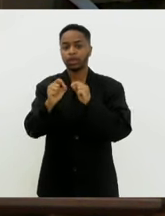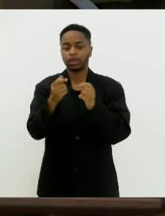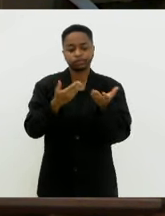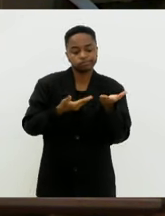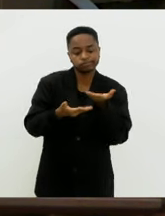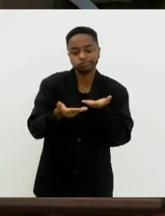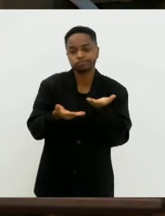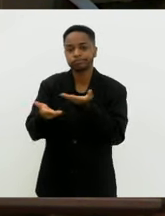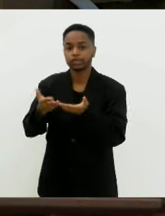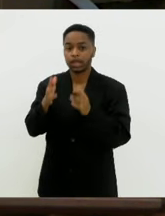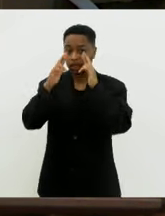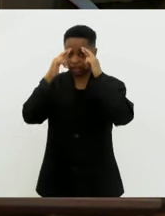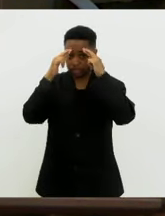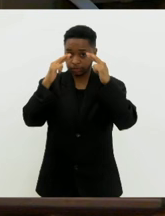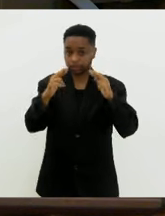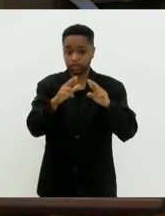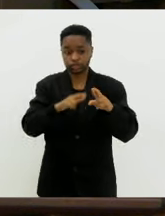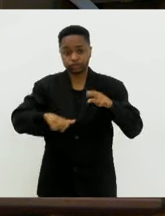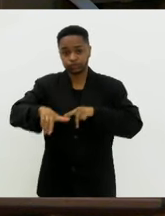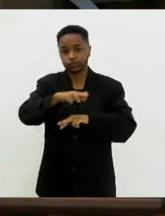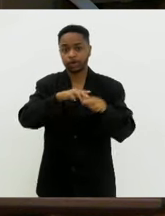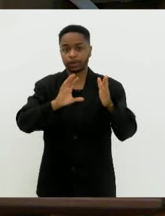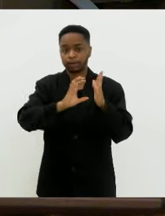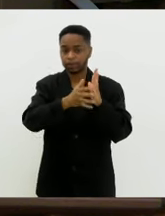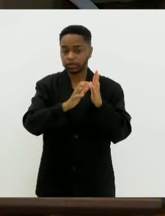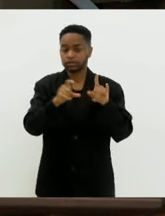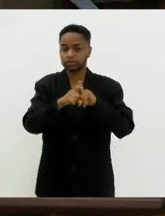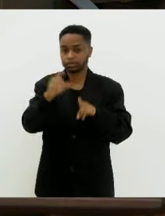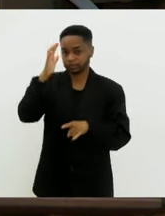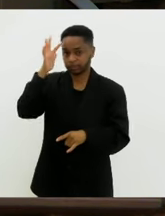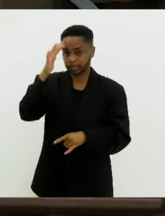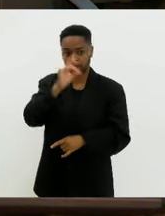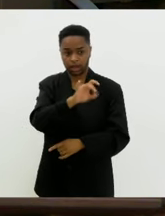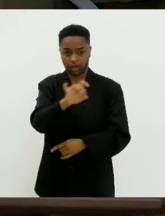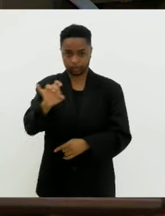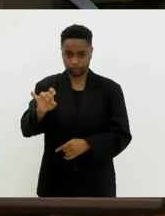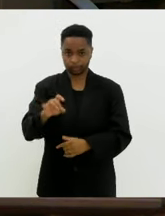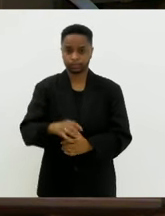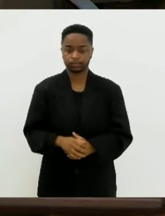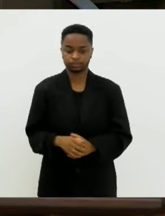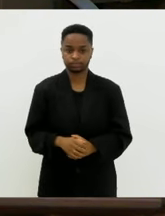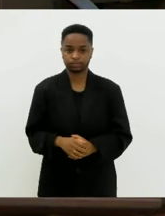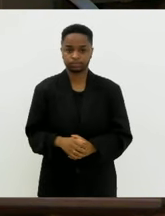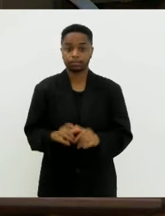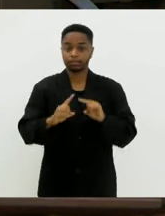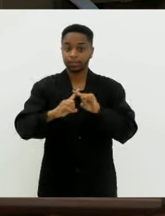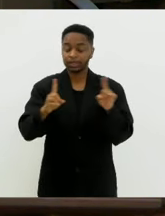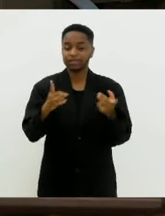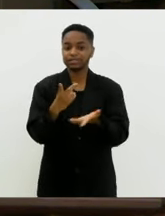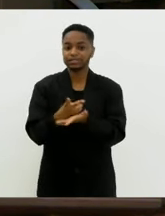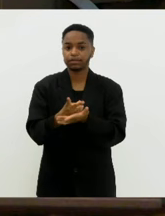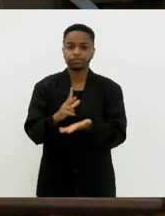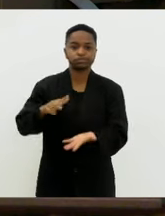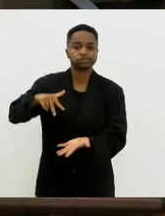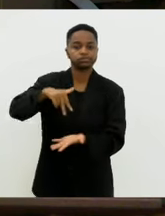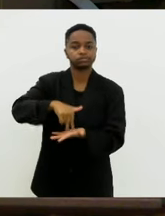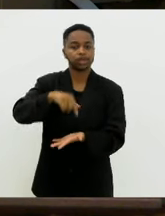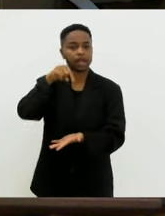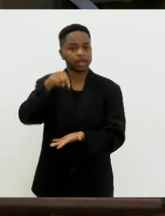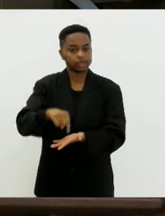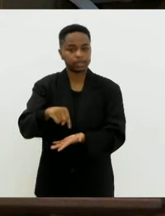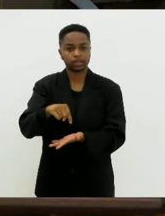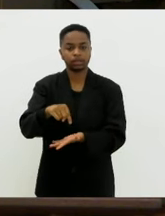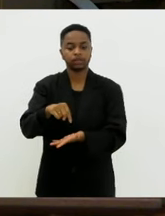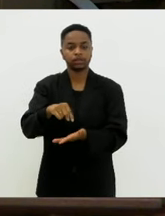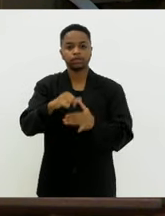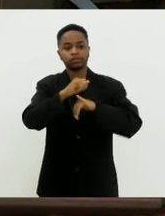é respeitar as diferenças partidárias e filosóficas aqui da casa, mas de sempre vir aqui para o plenário de maneira uníssona e